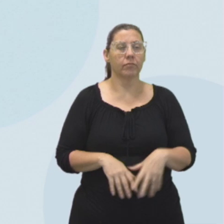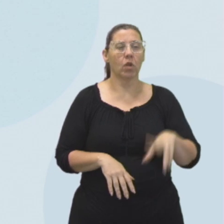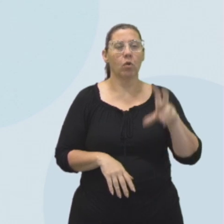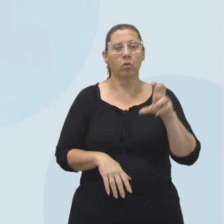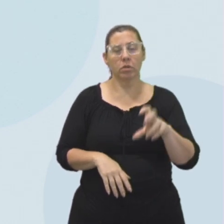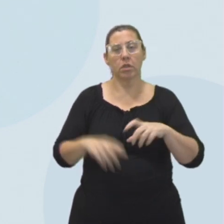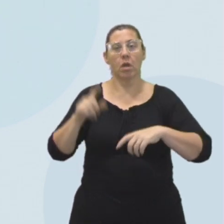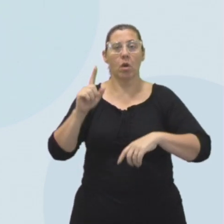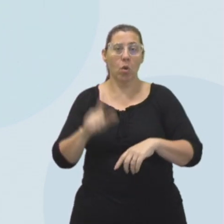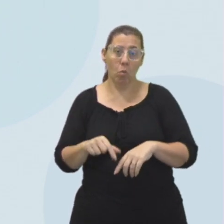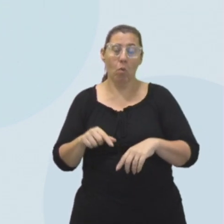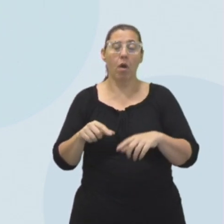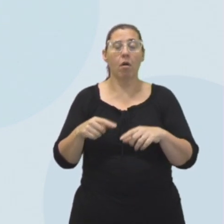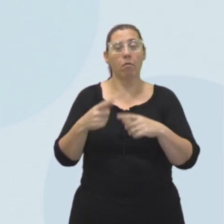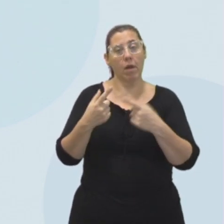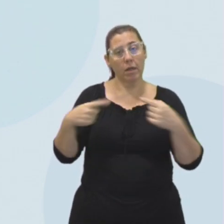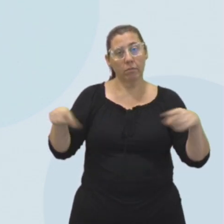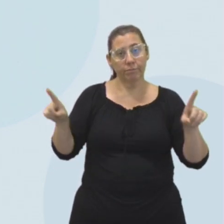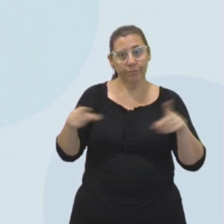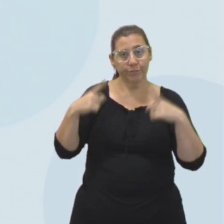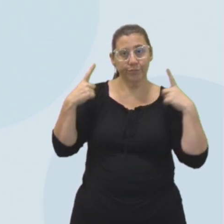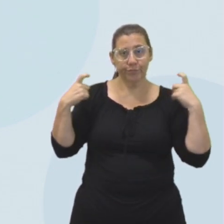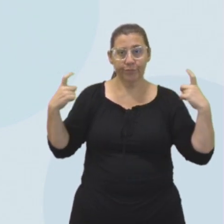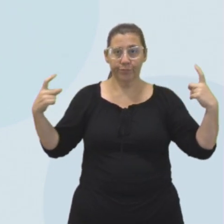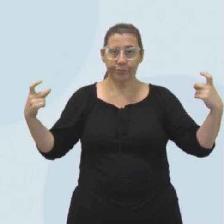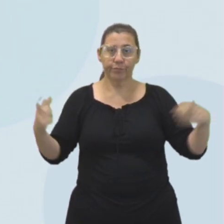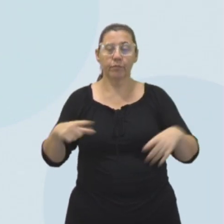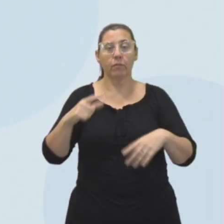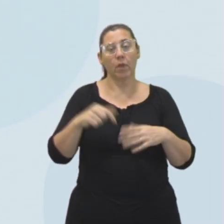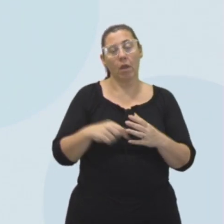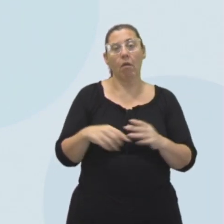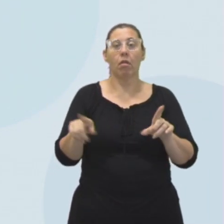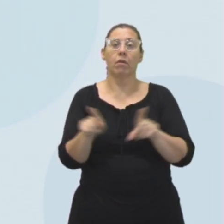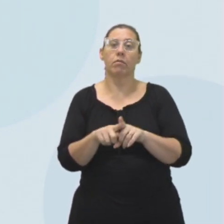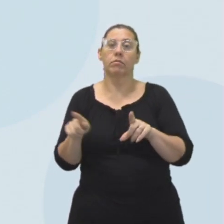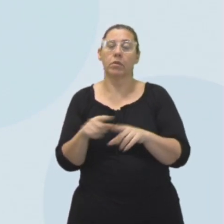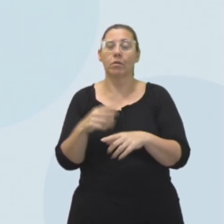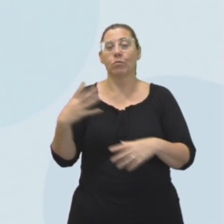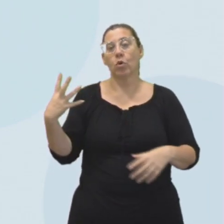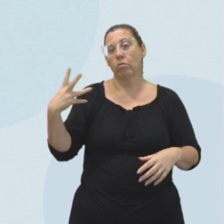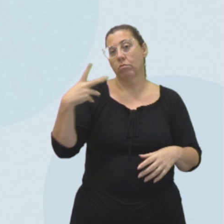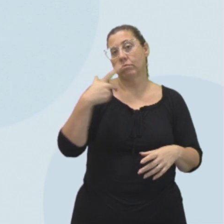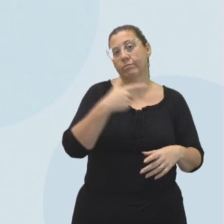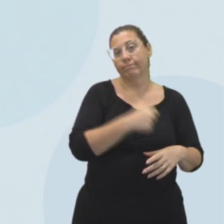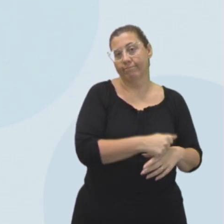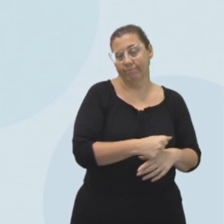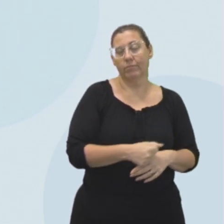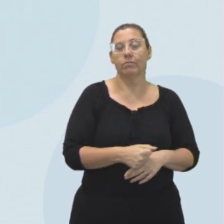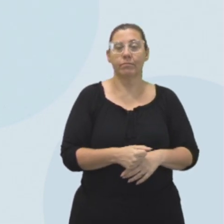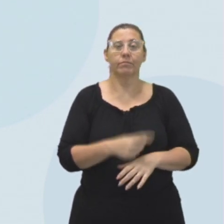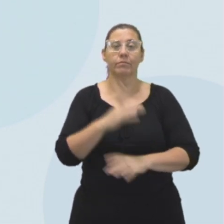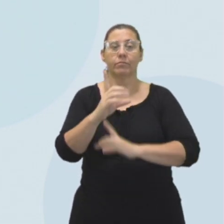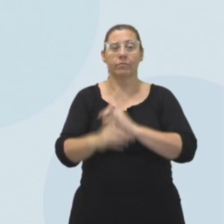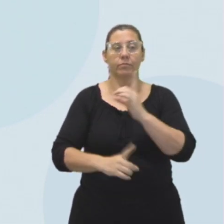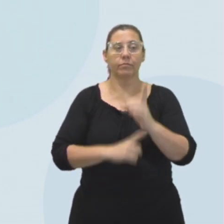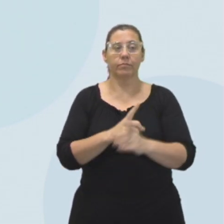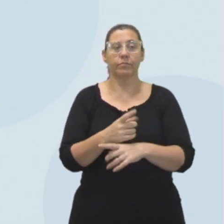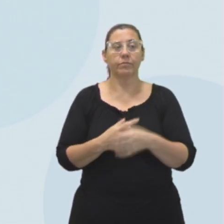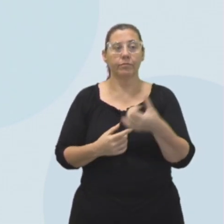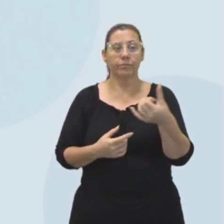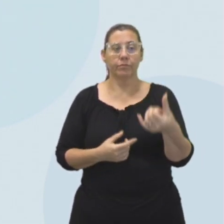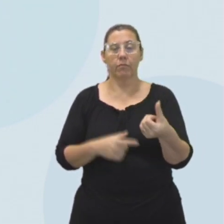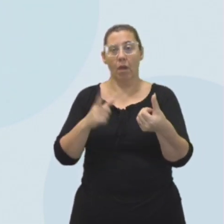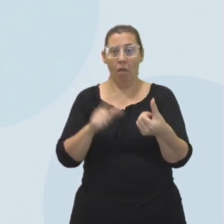falamos, segundo o Moran, que é um elemento que embeleza e dá suporte à narrativa digital. O sexto elemento é